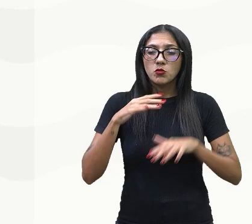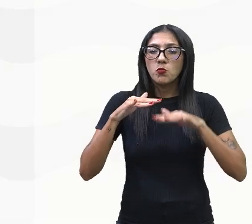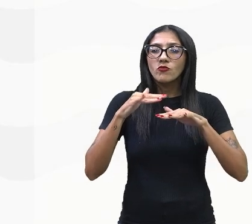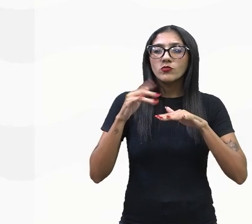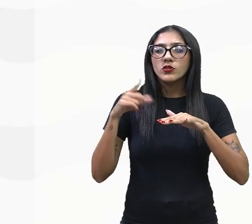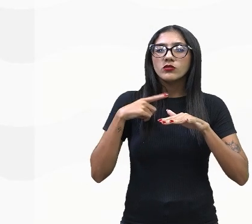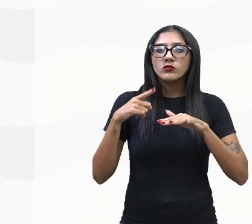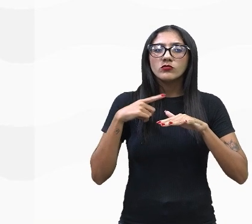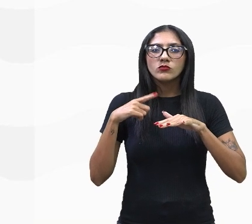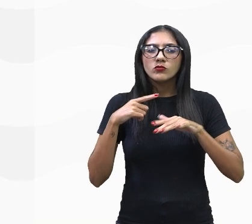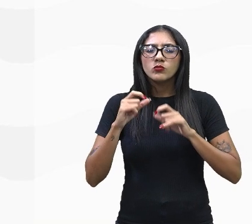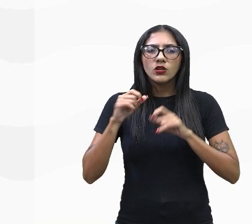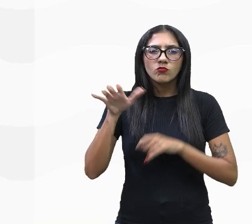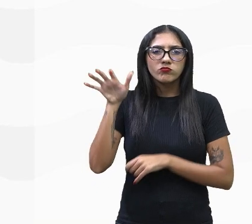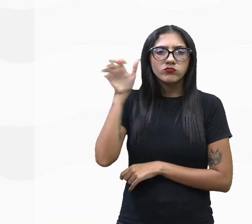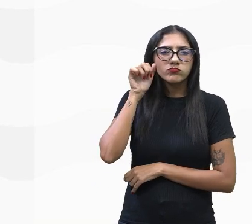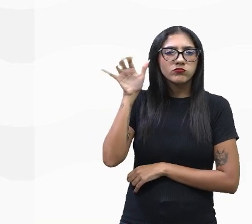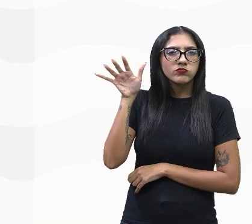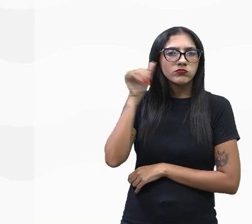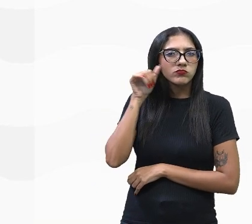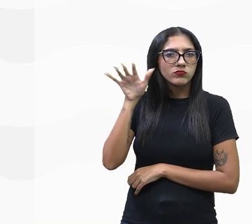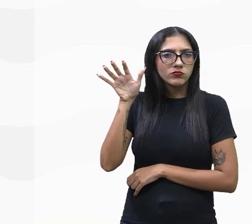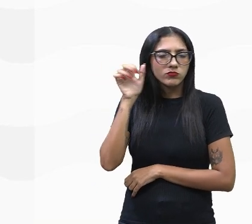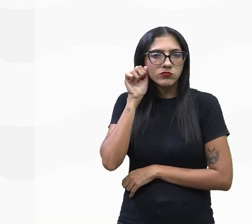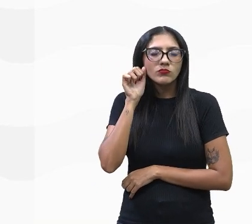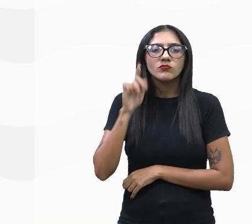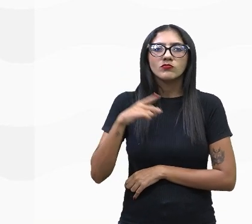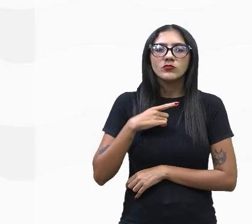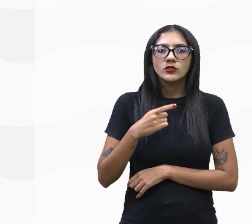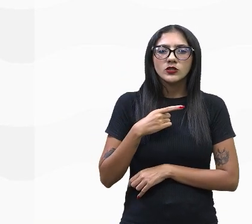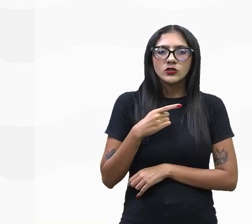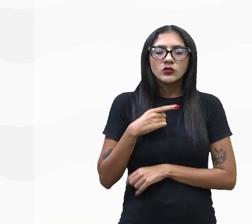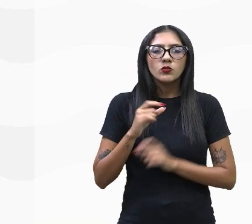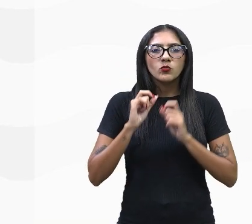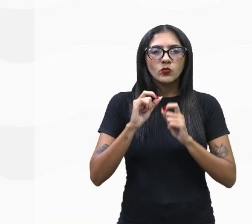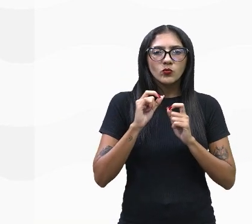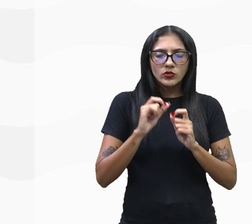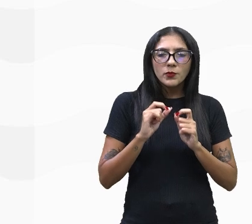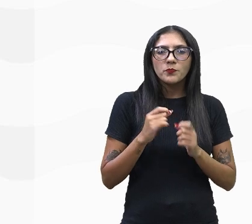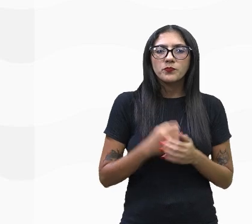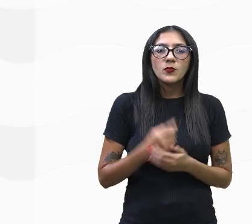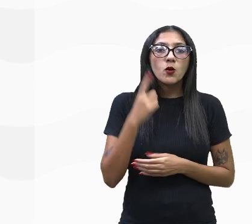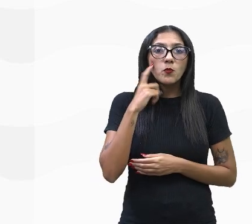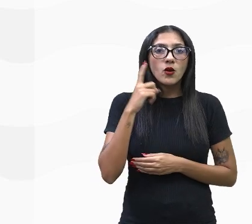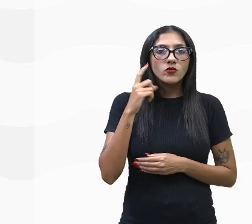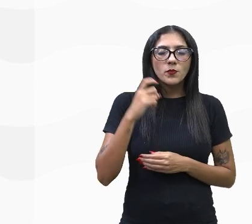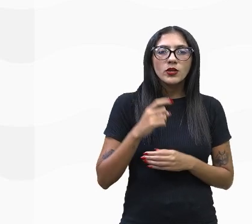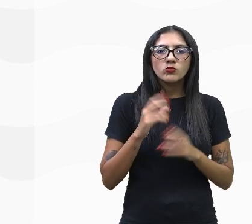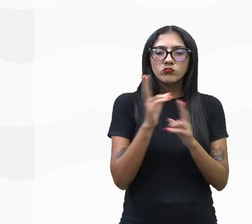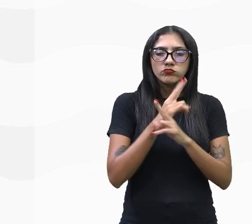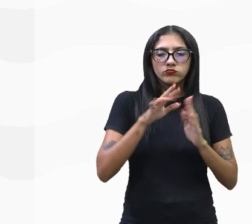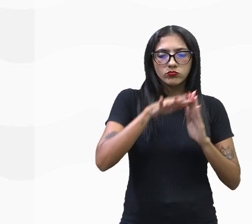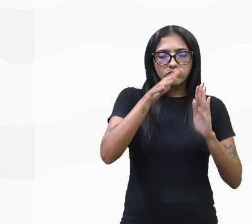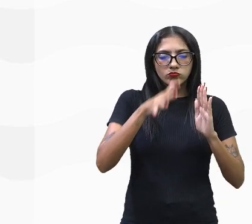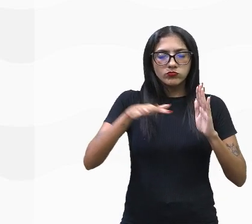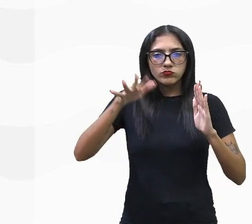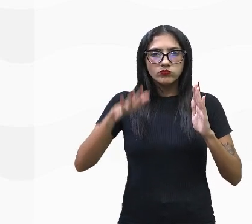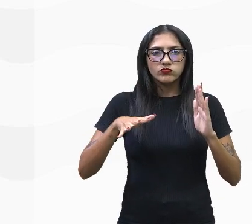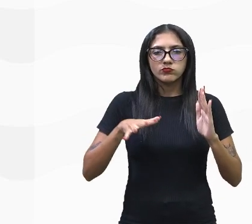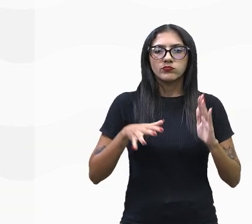são manifestações físicas de uma onda sonora através do ar, que se propaga